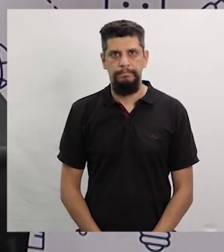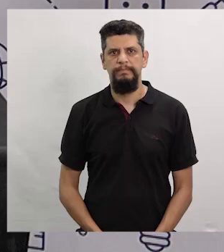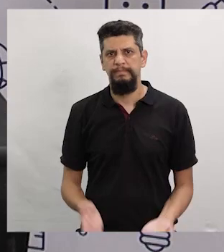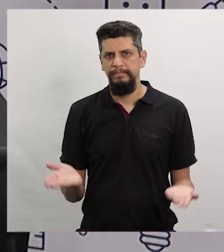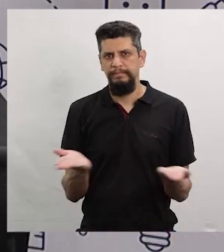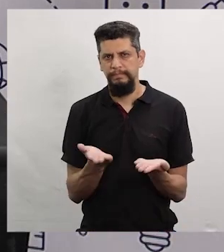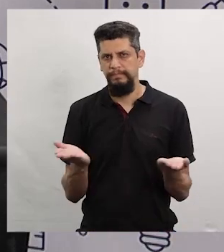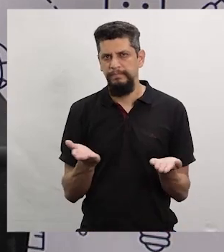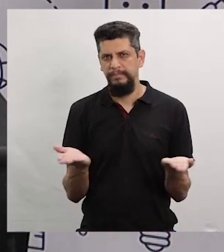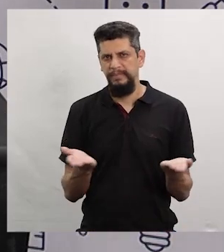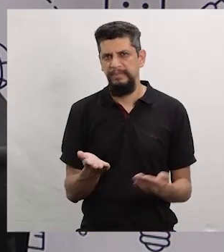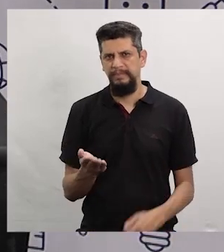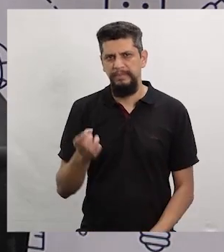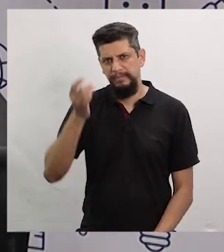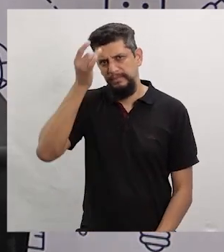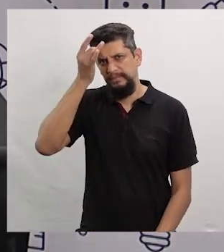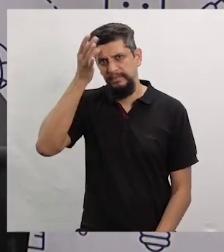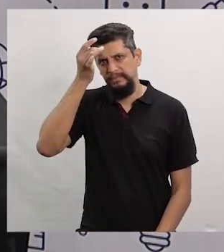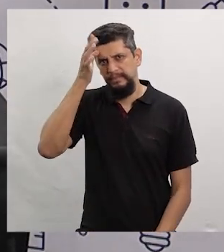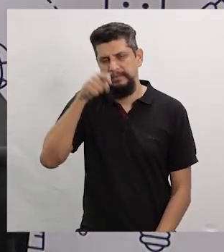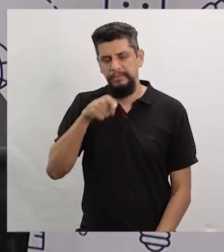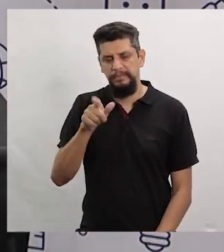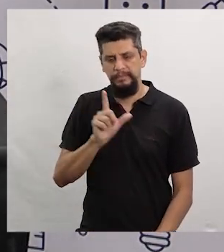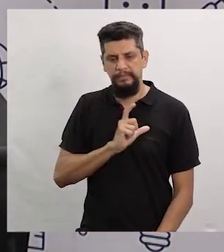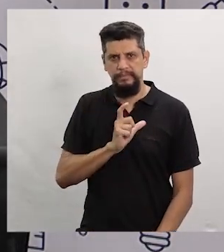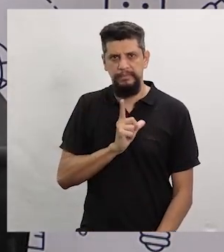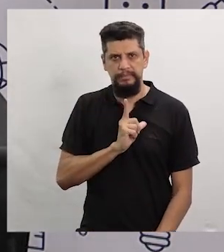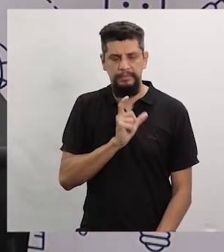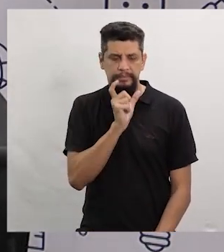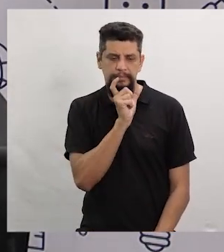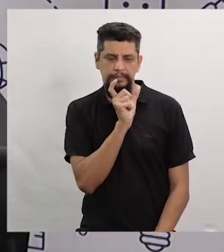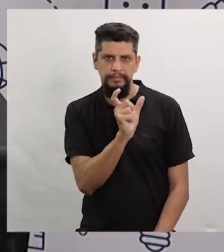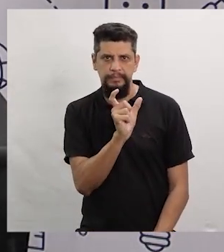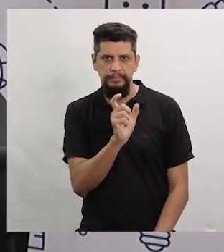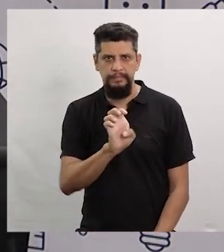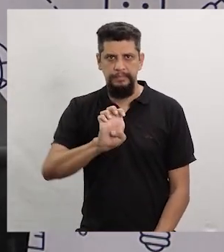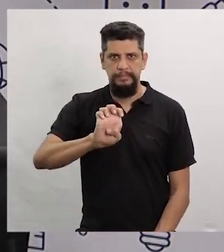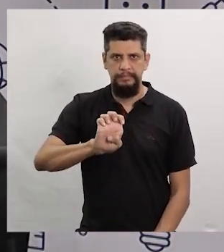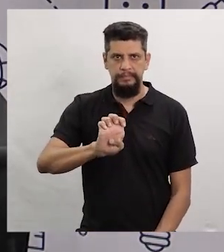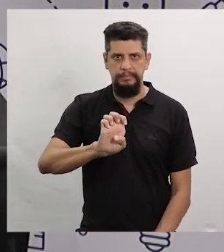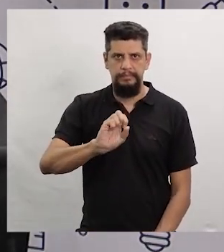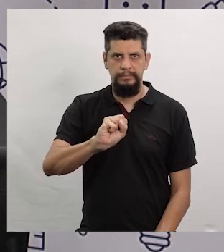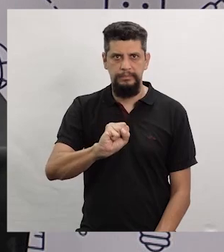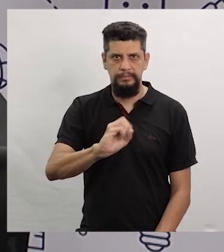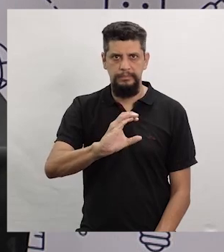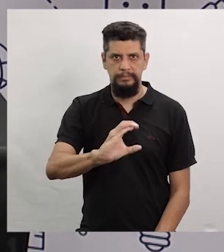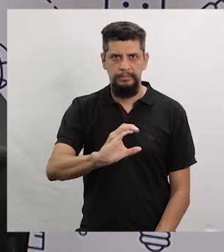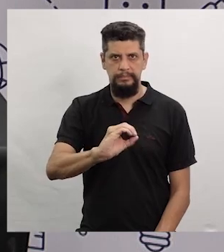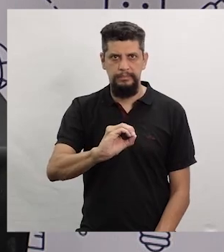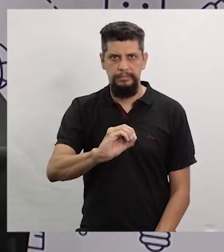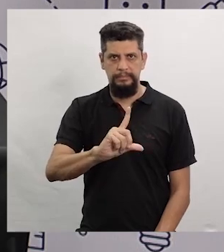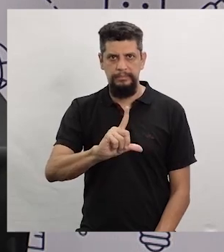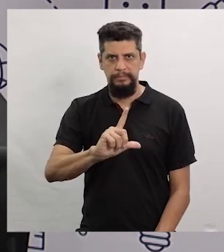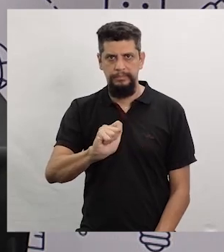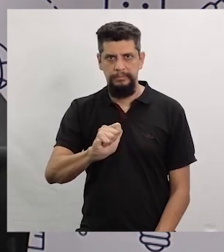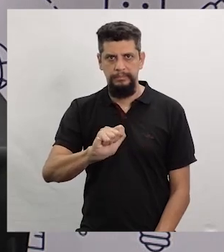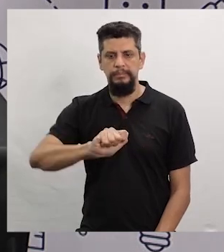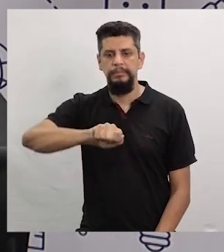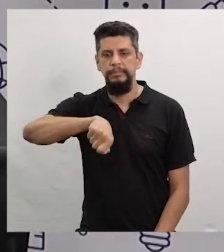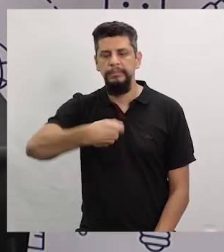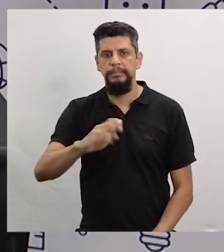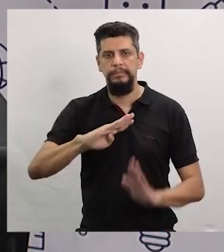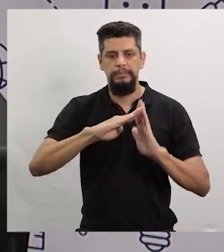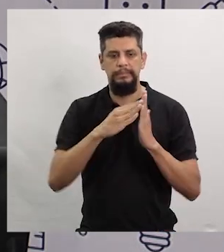hum agora acho que deu hein profe que que saiu ali escolar